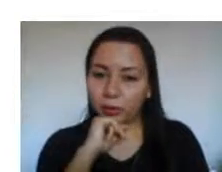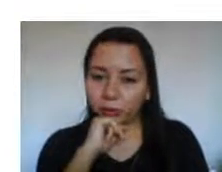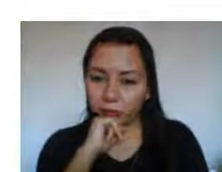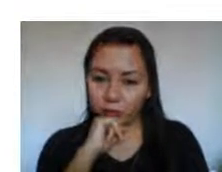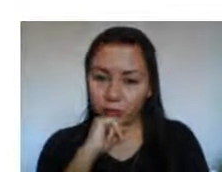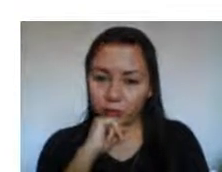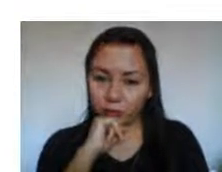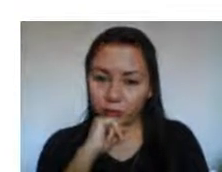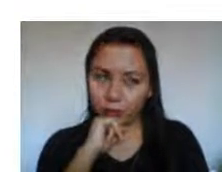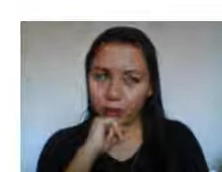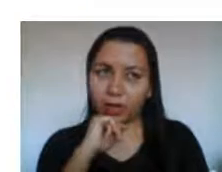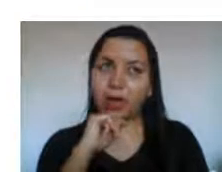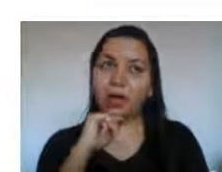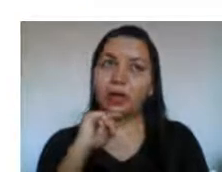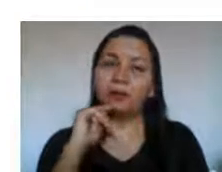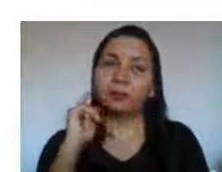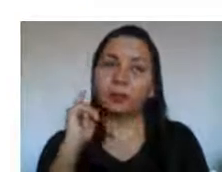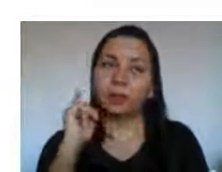principalmente